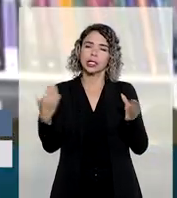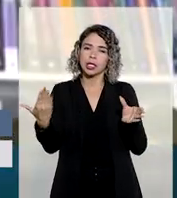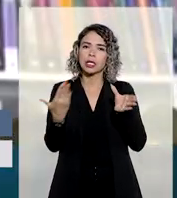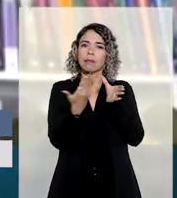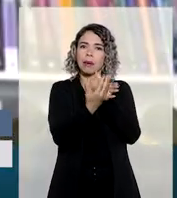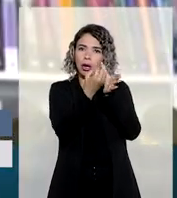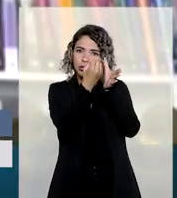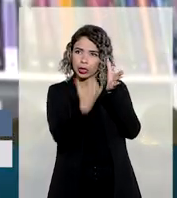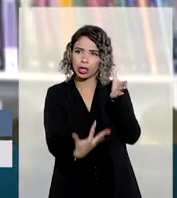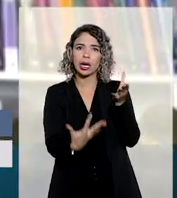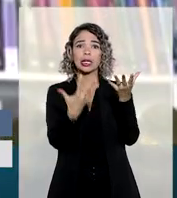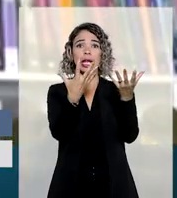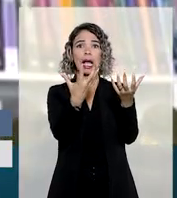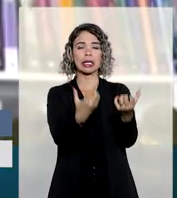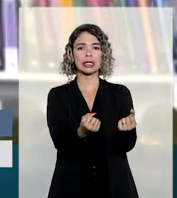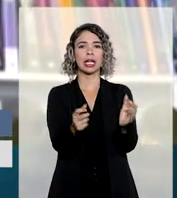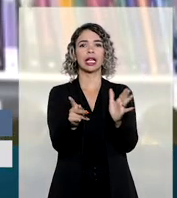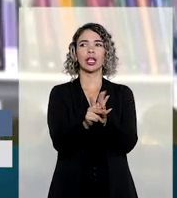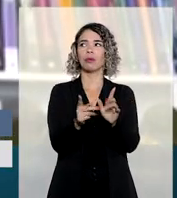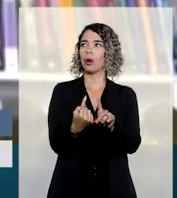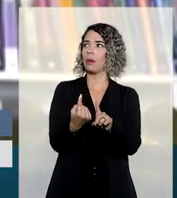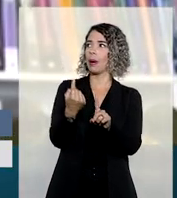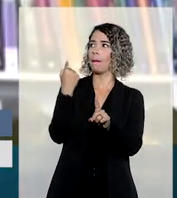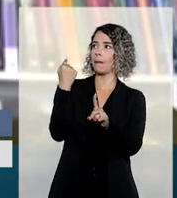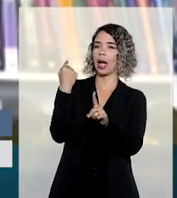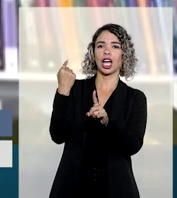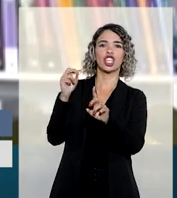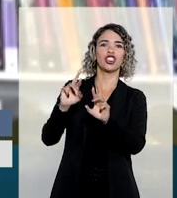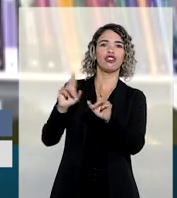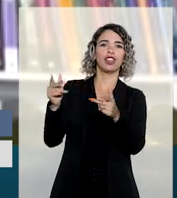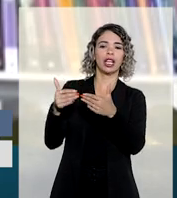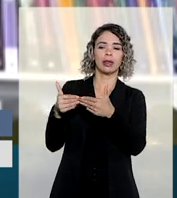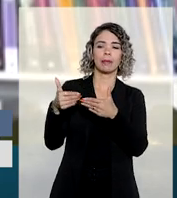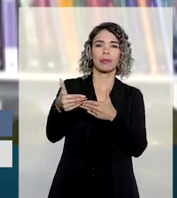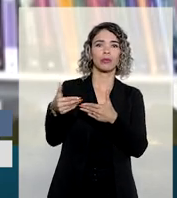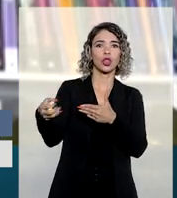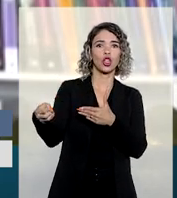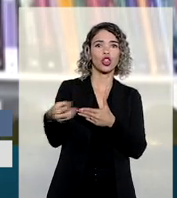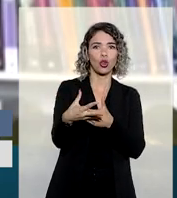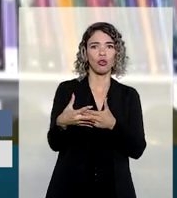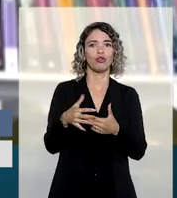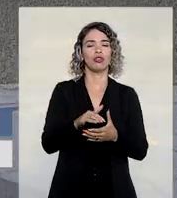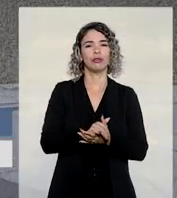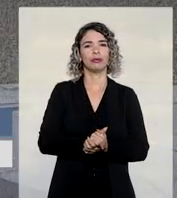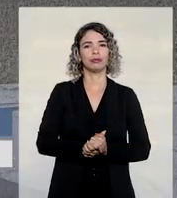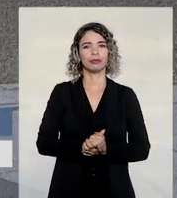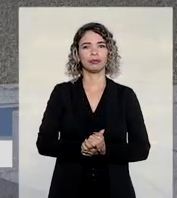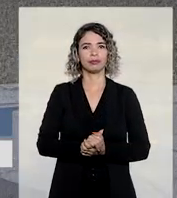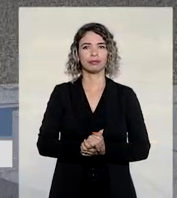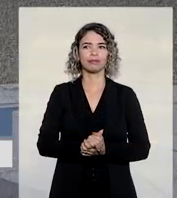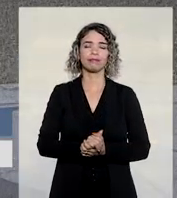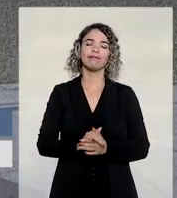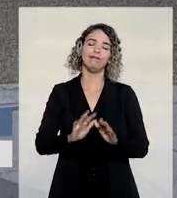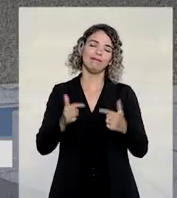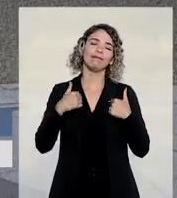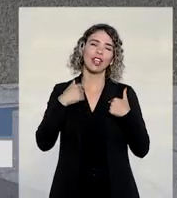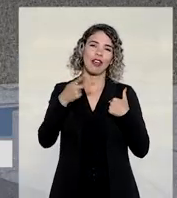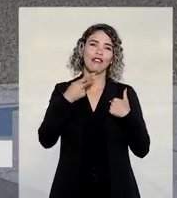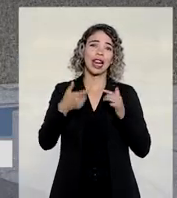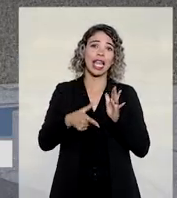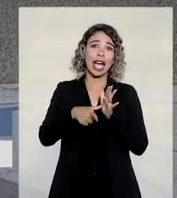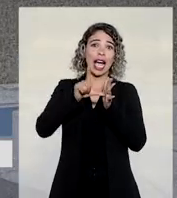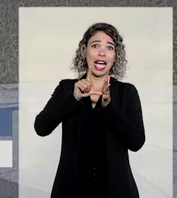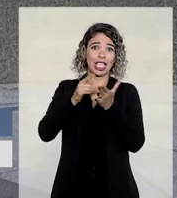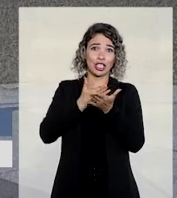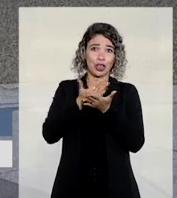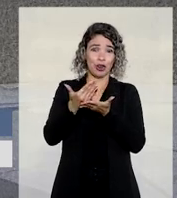omissão essa desconsideração desse novo entendimento que levou à formação de um novo precedente. Bom, eu tinha falado para vocês